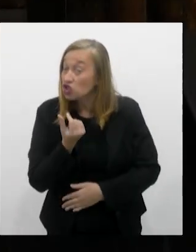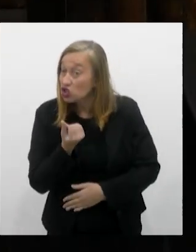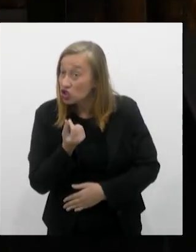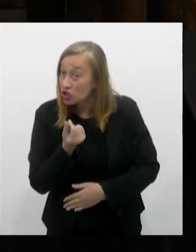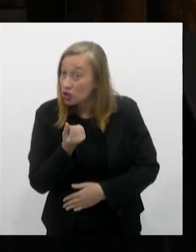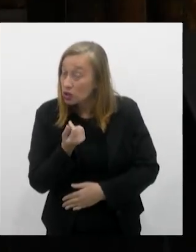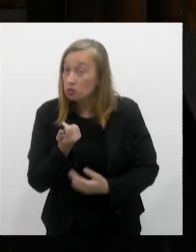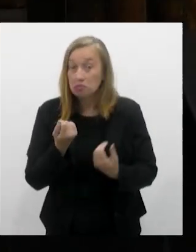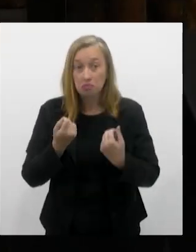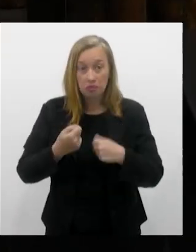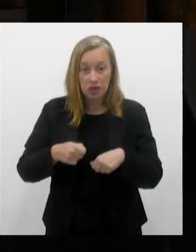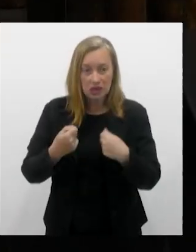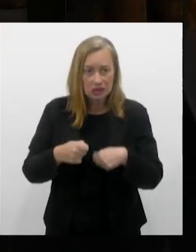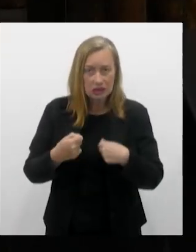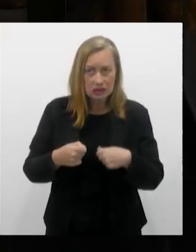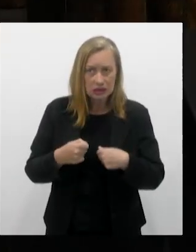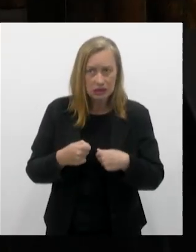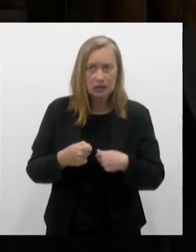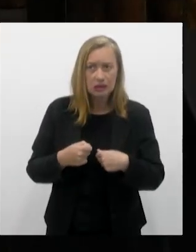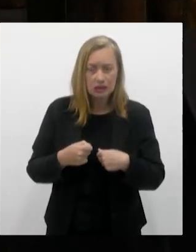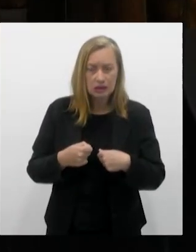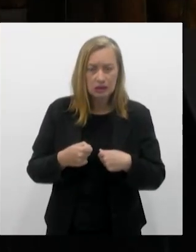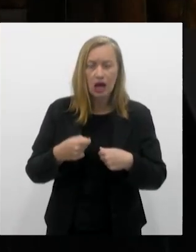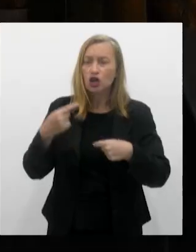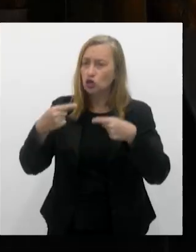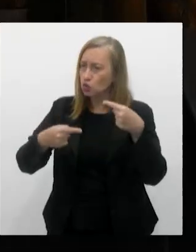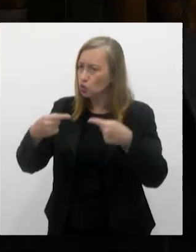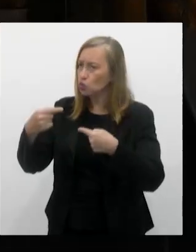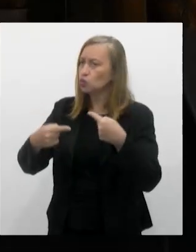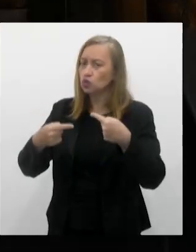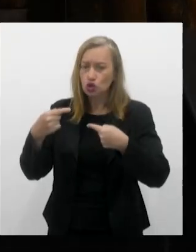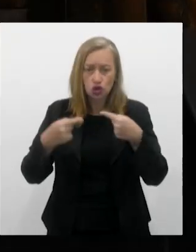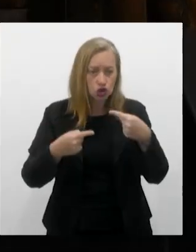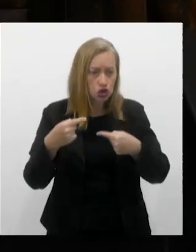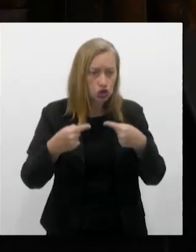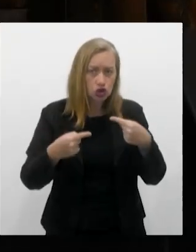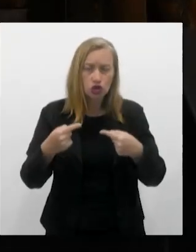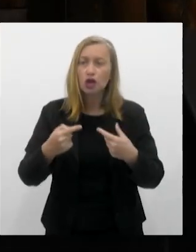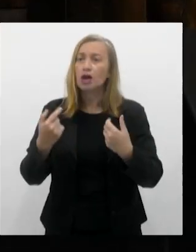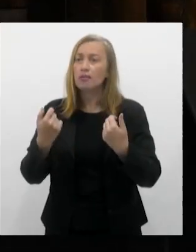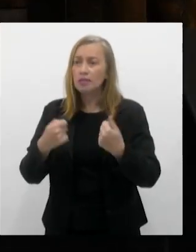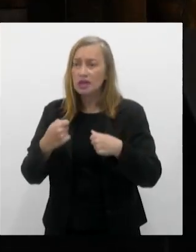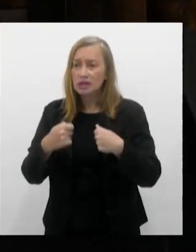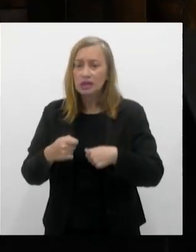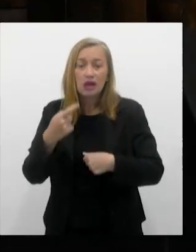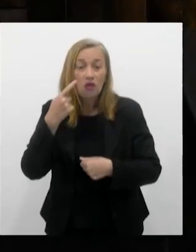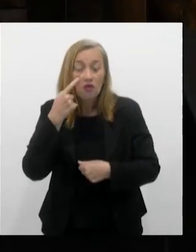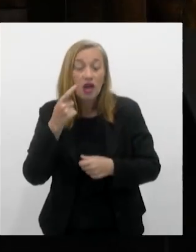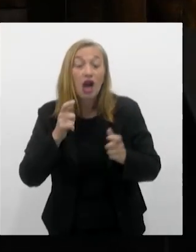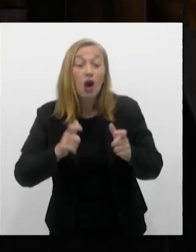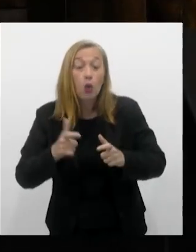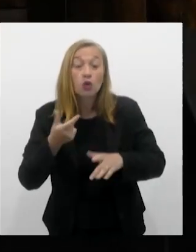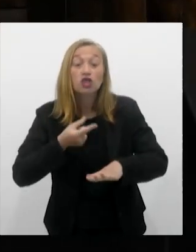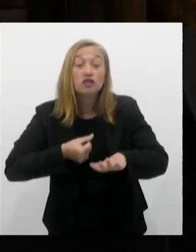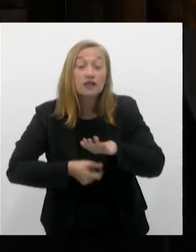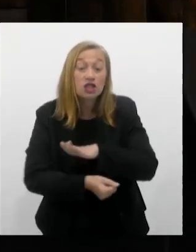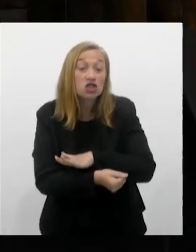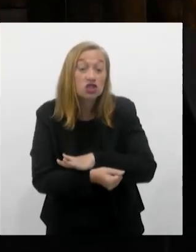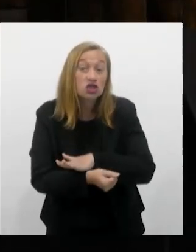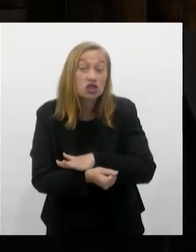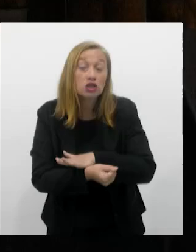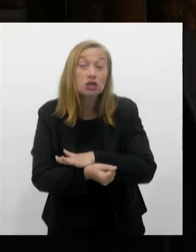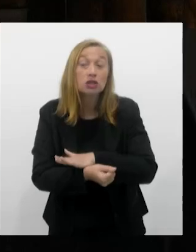um comitê. Tem que se levantar aonde você vai investir. E fazer